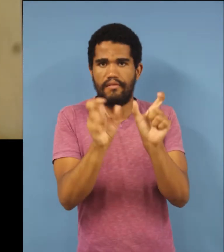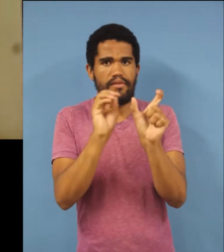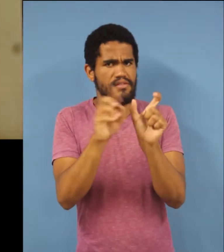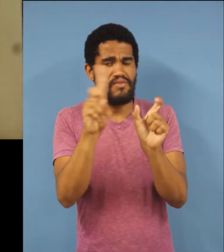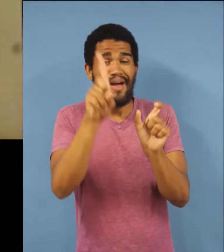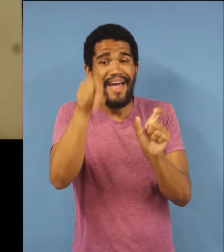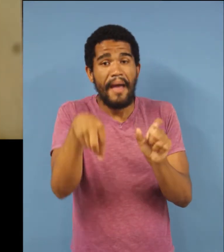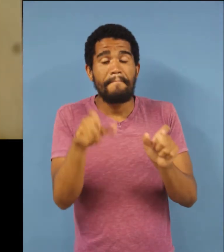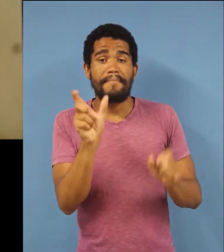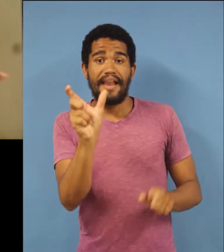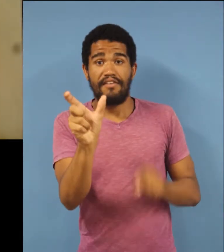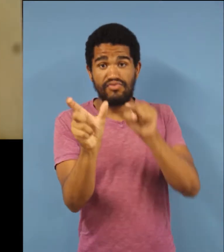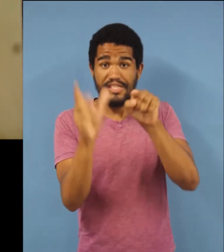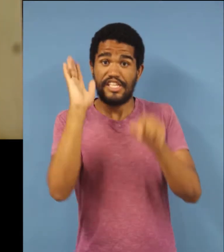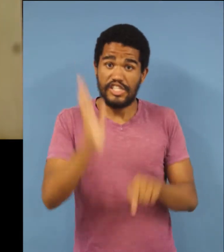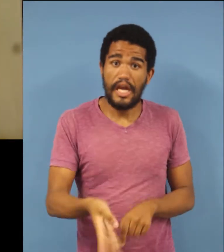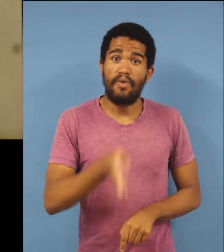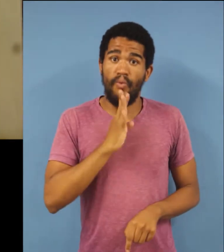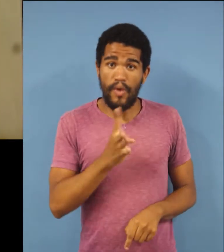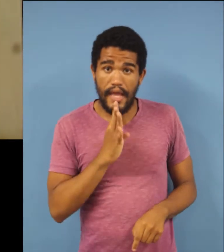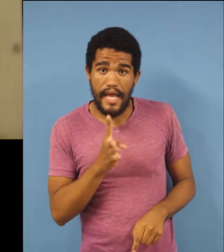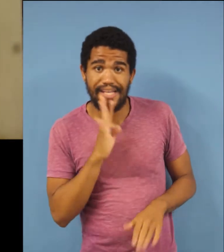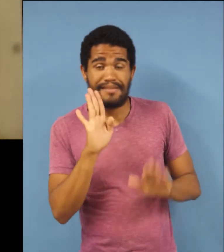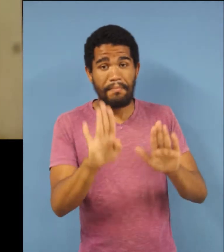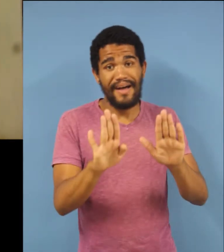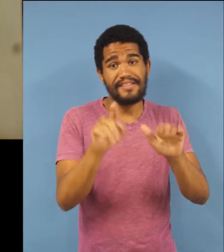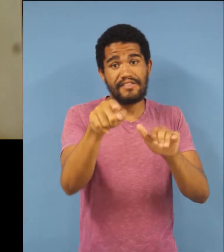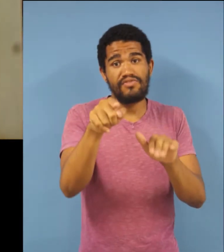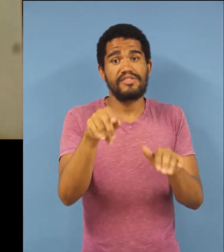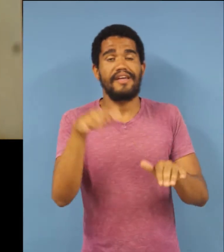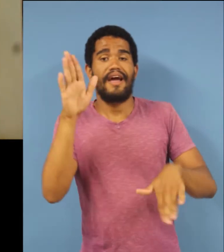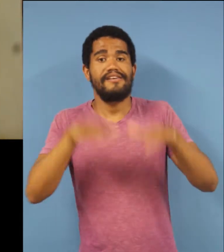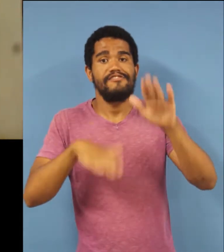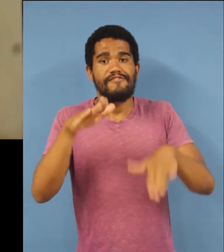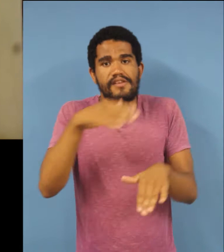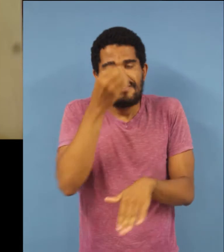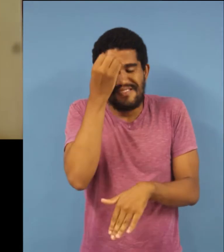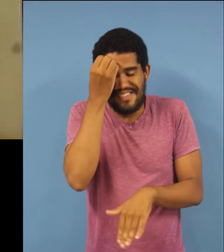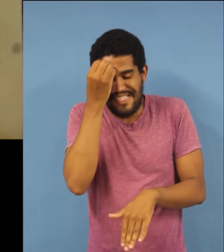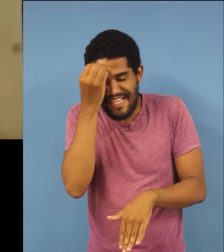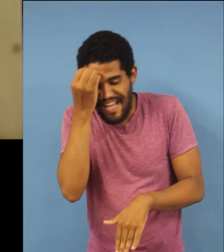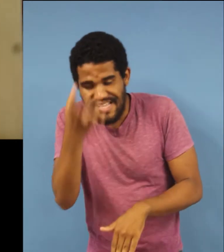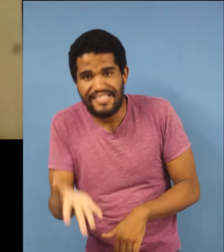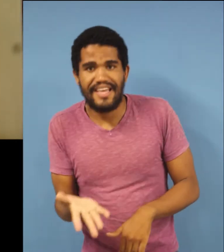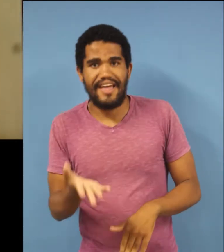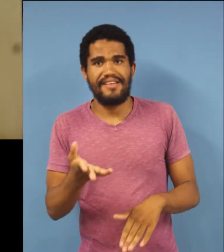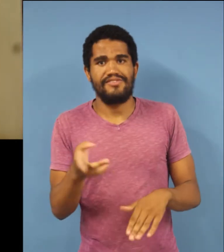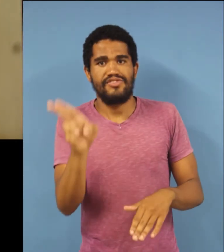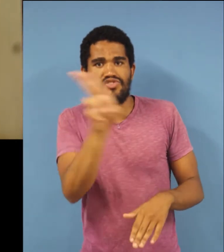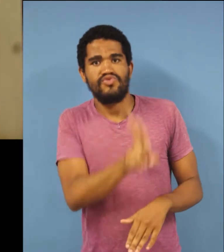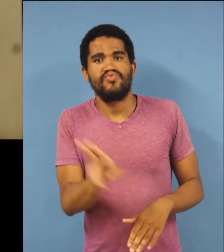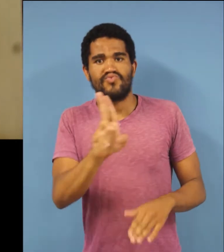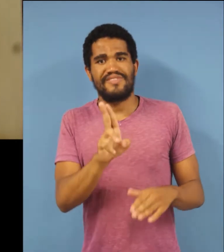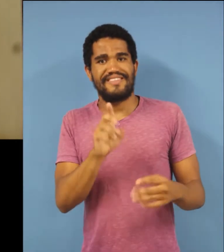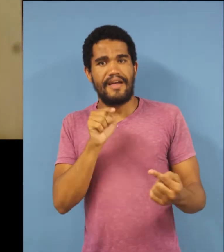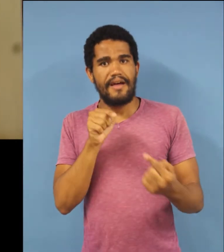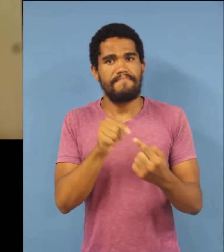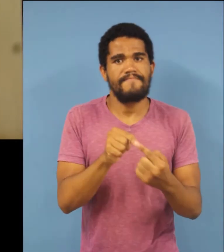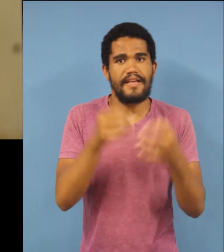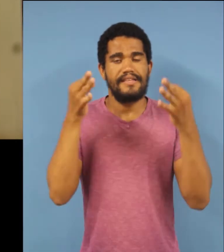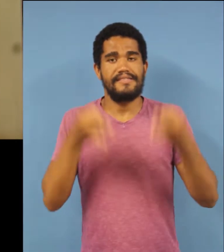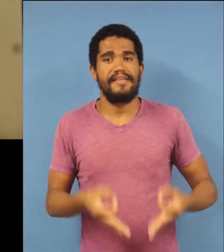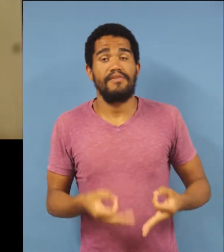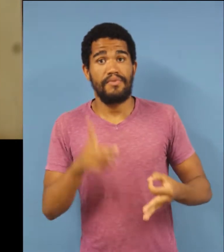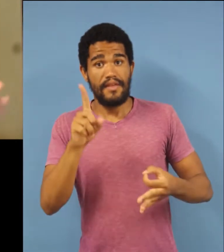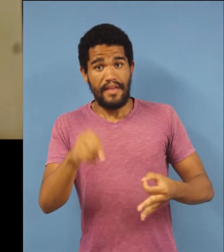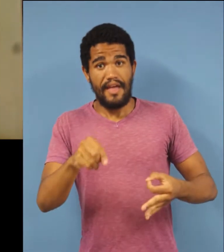conectivos. Conectivos são palavras que vocês já conhecem, mas que não colocaram na cabeça de vocês que a função deles é dar direcionamento e sentido